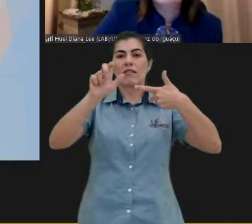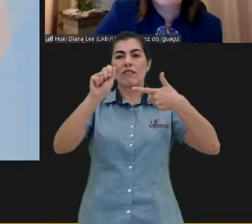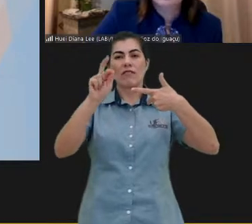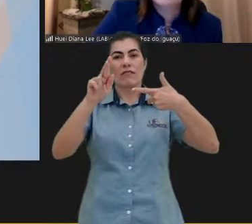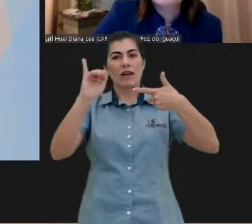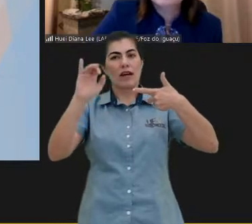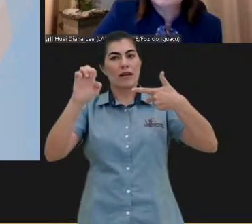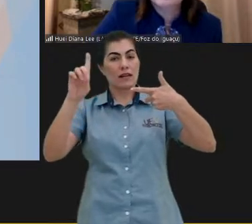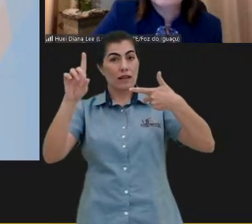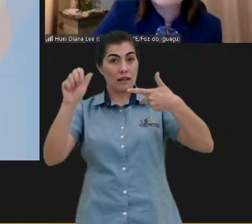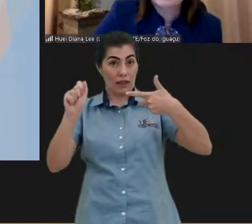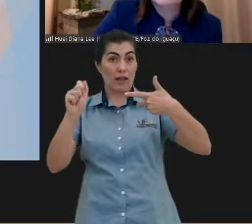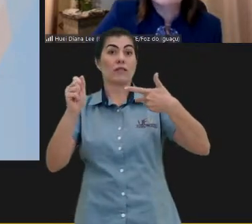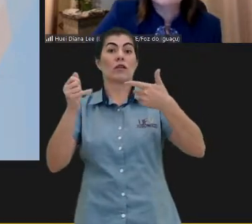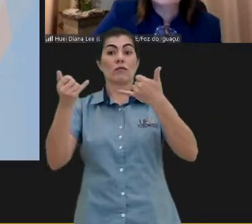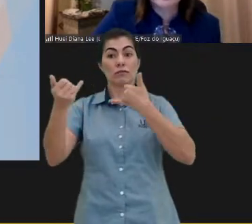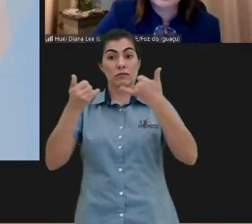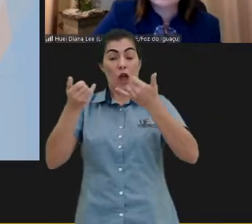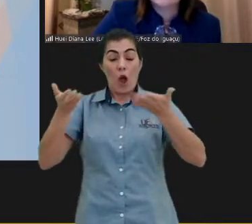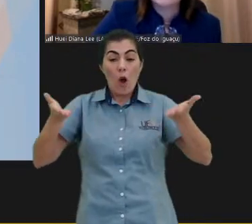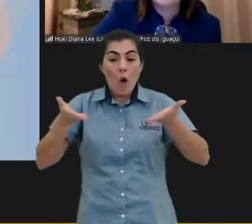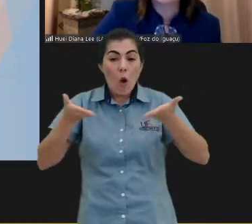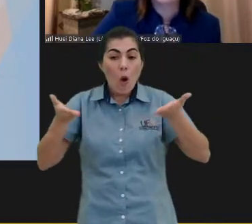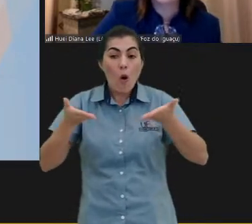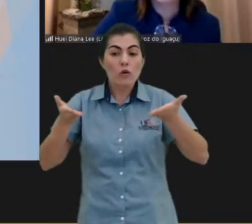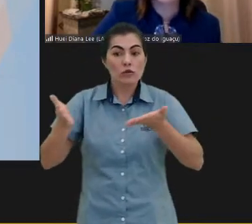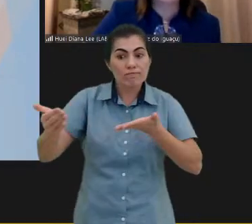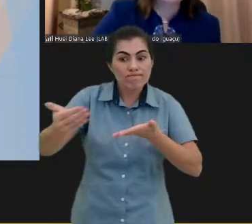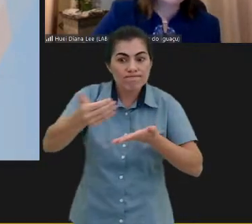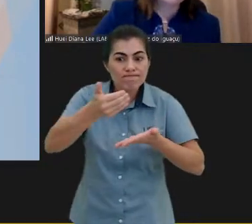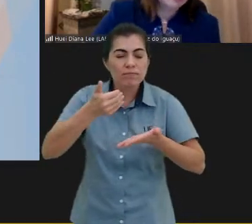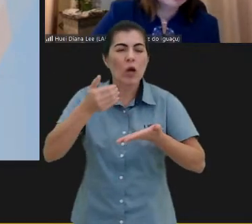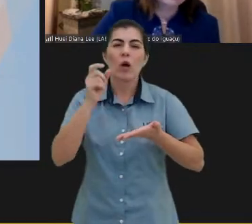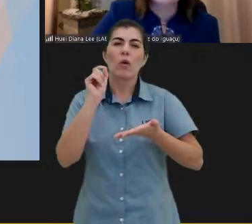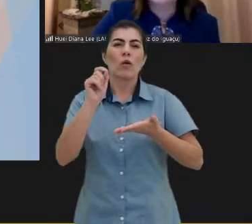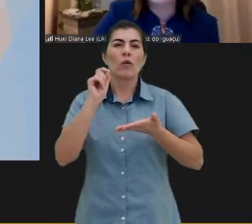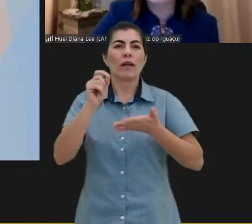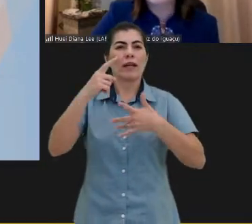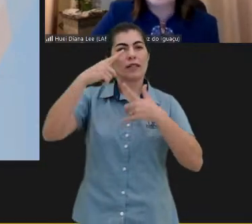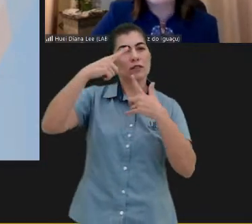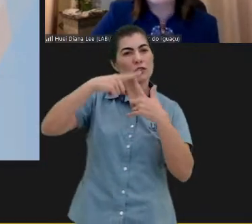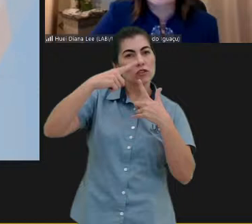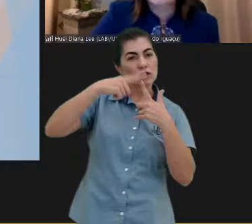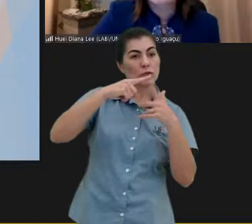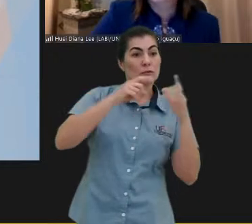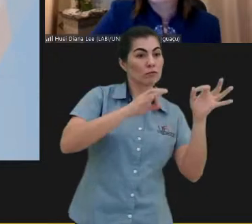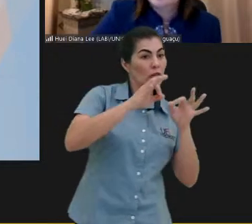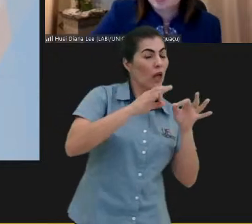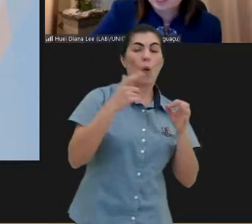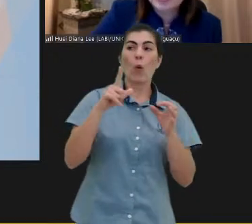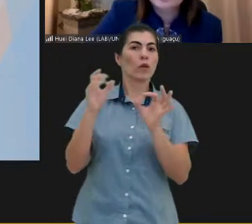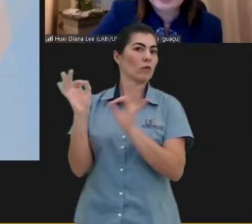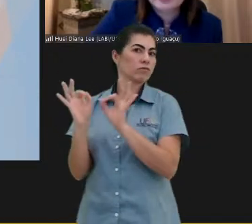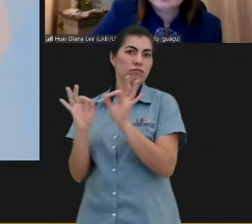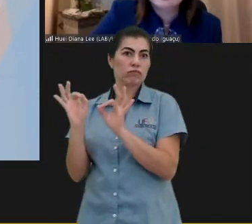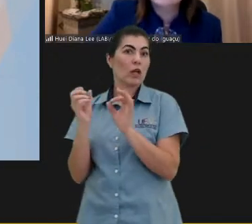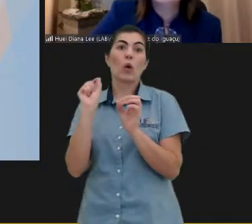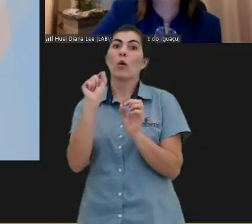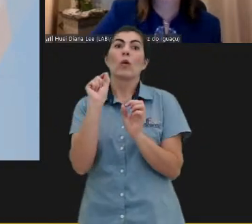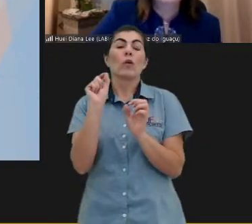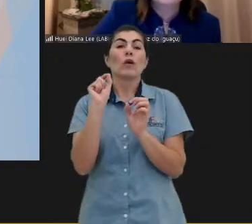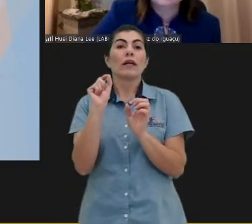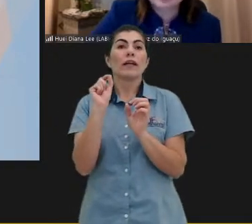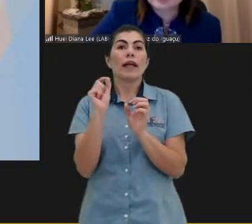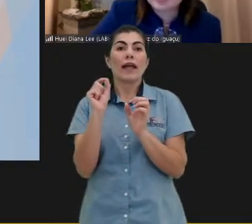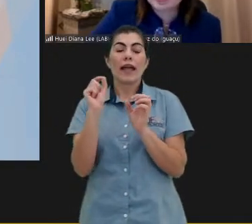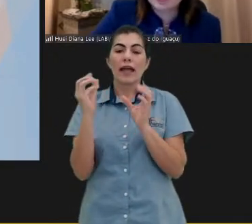dados que hoje são analisados são dos mais variados tipos, estruturados, não estruturados, incluindo ainda